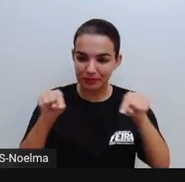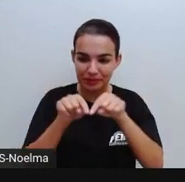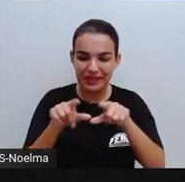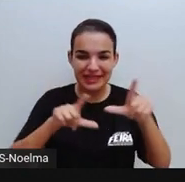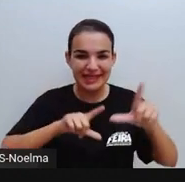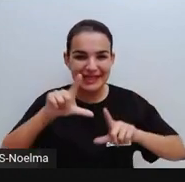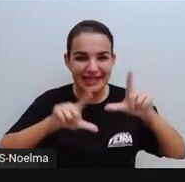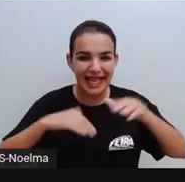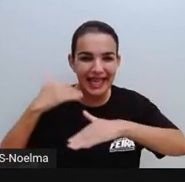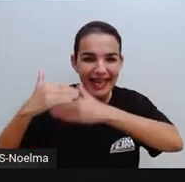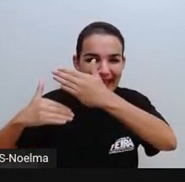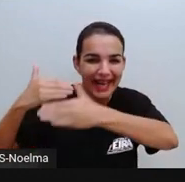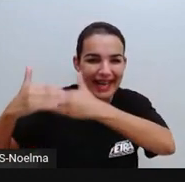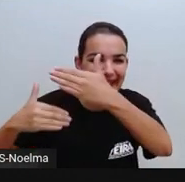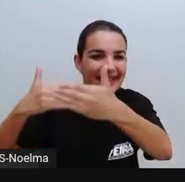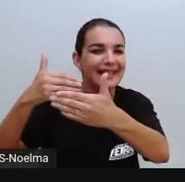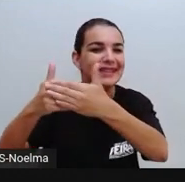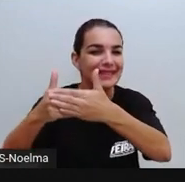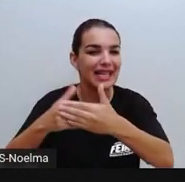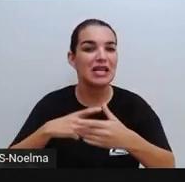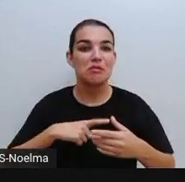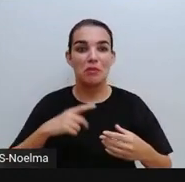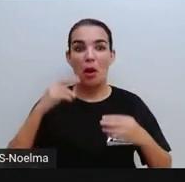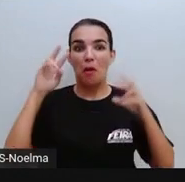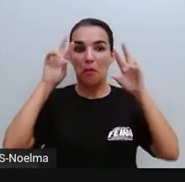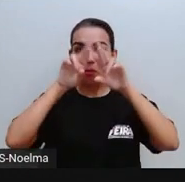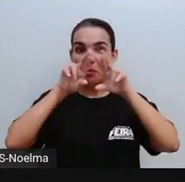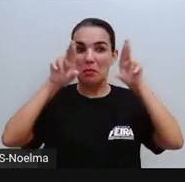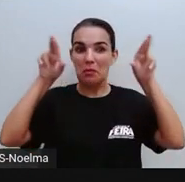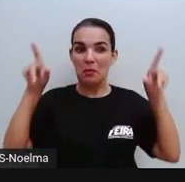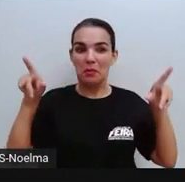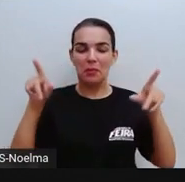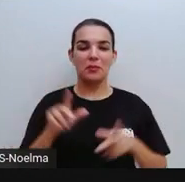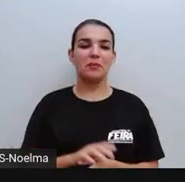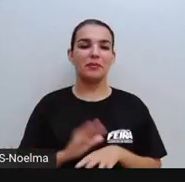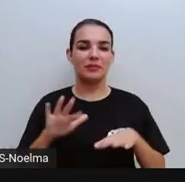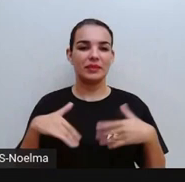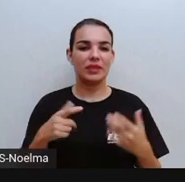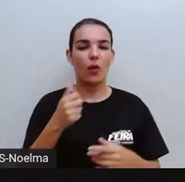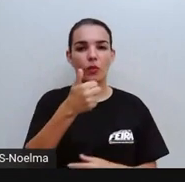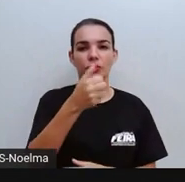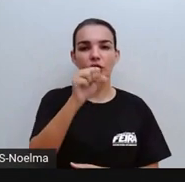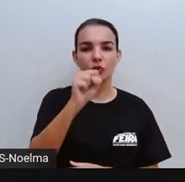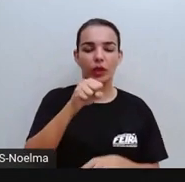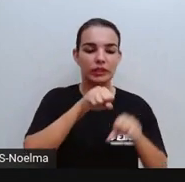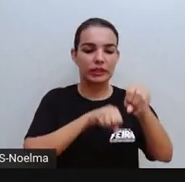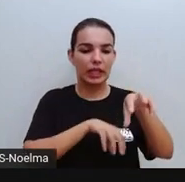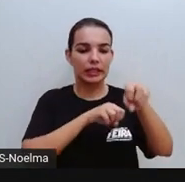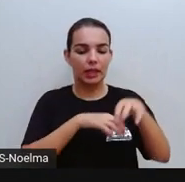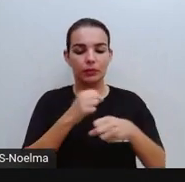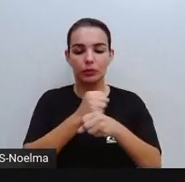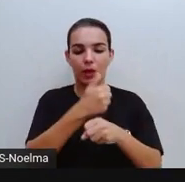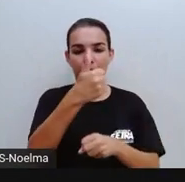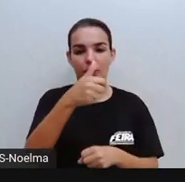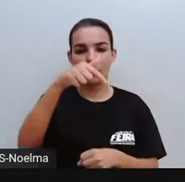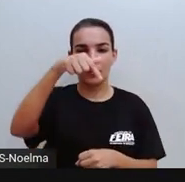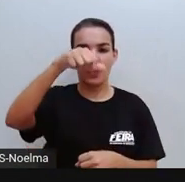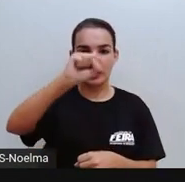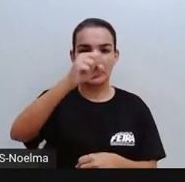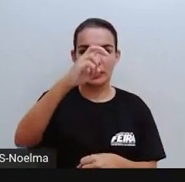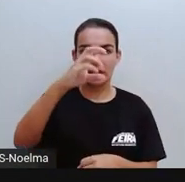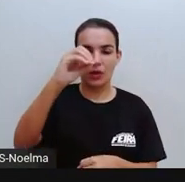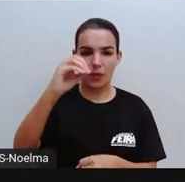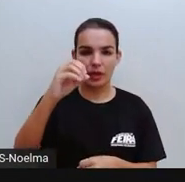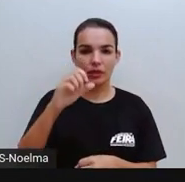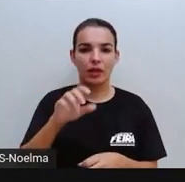certo nós temos aí ó é a salvação da TV então em Dezoito de setembro de 1950